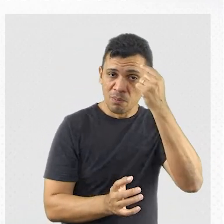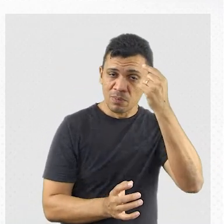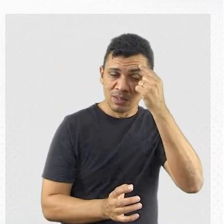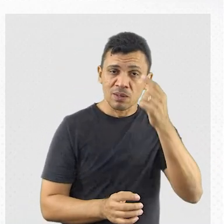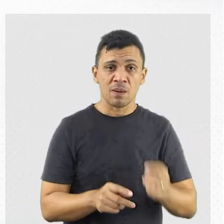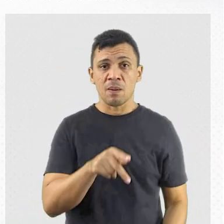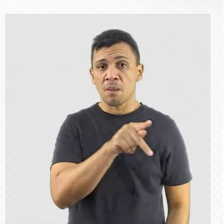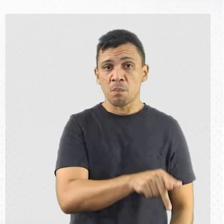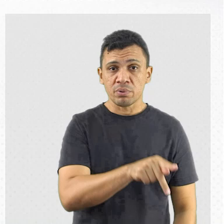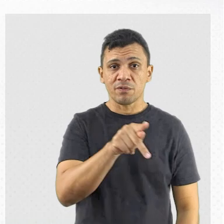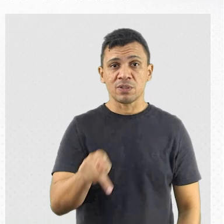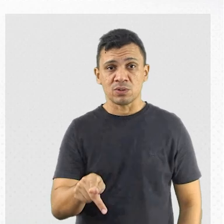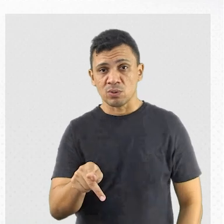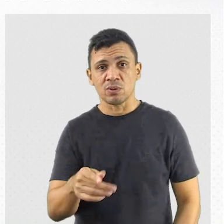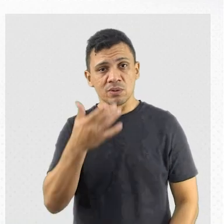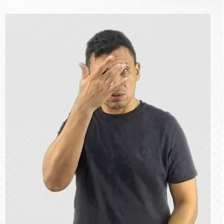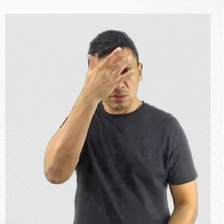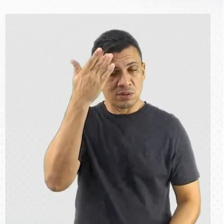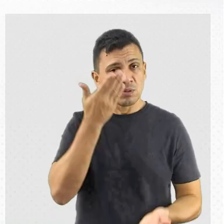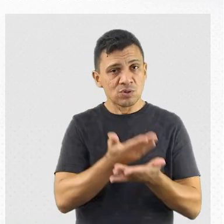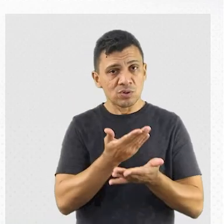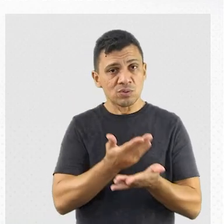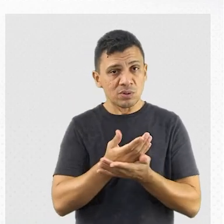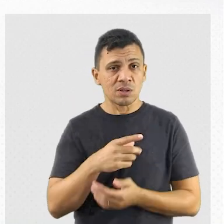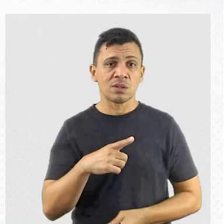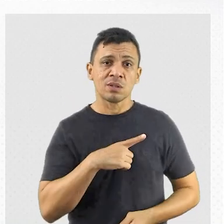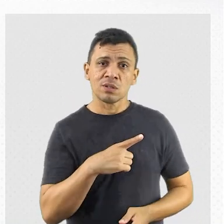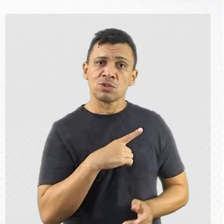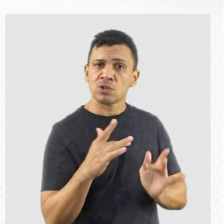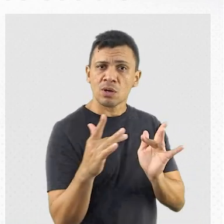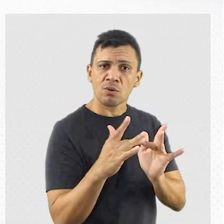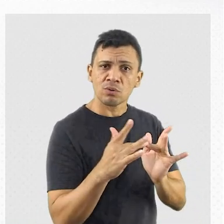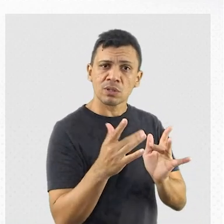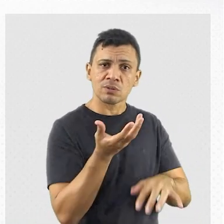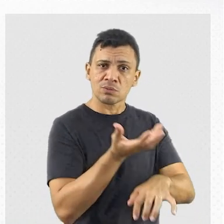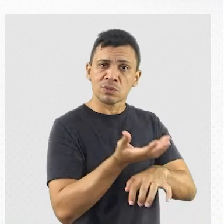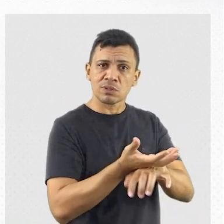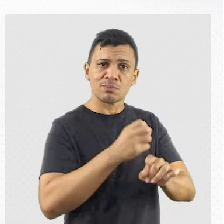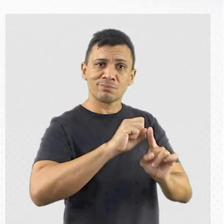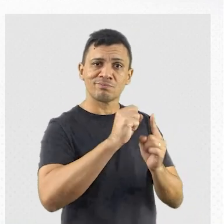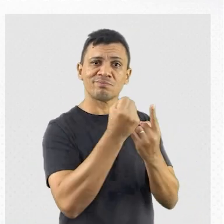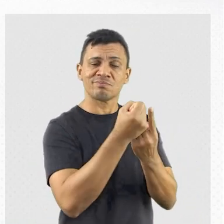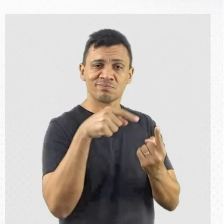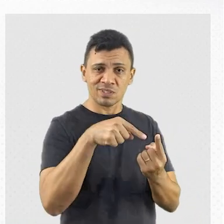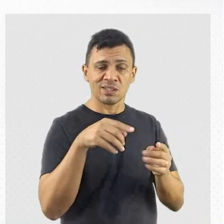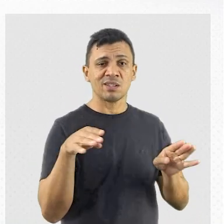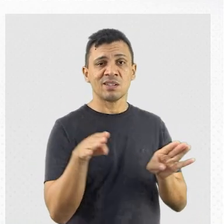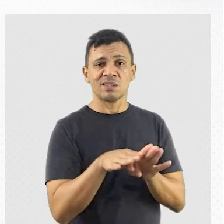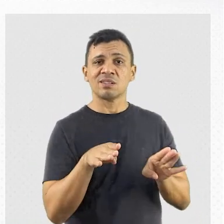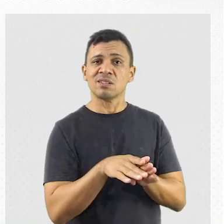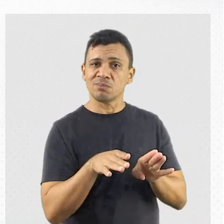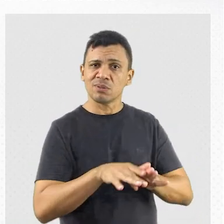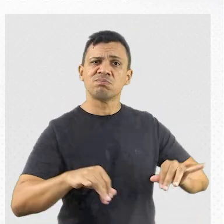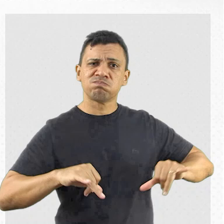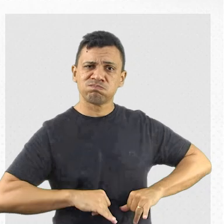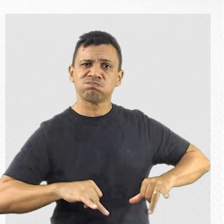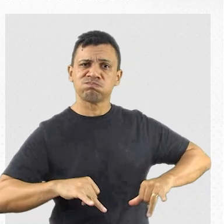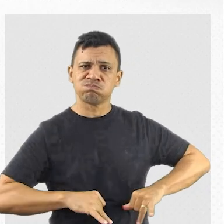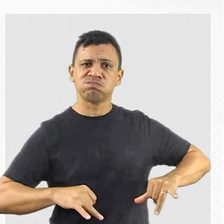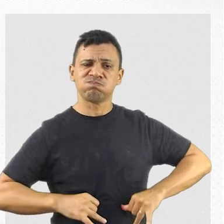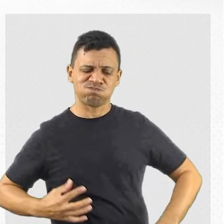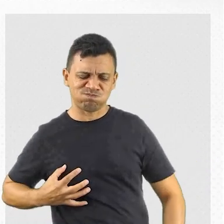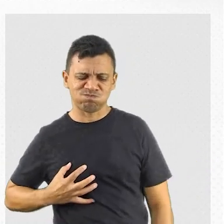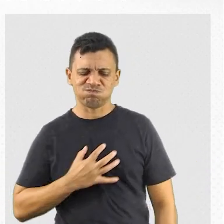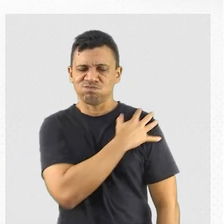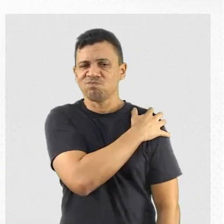que aquele indivíduo porta junto com a sua família. Tá? Particularmente o que é? Pelas relações de produção, ou seja, que tipo